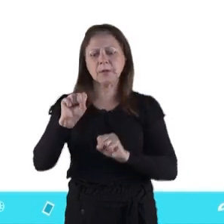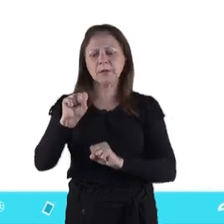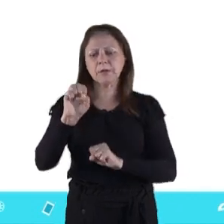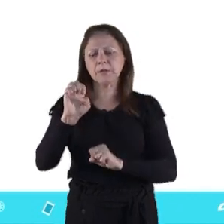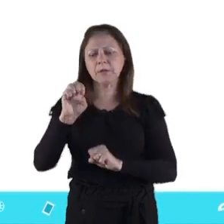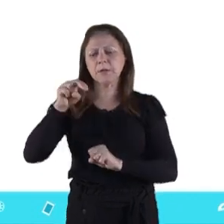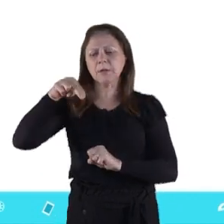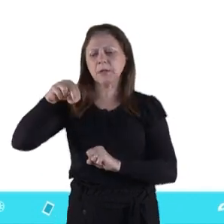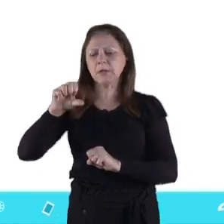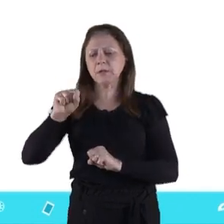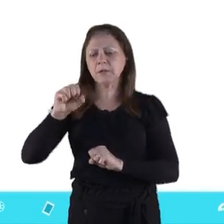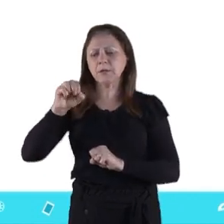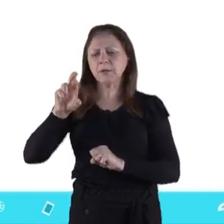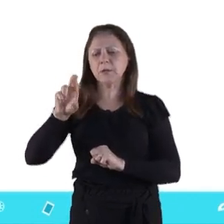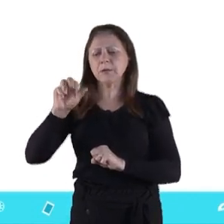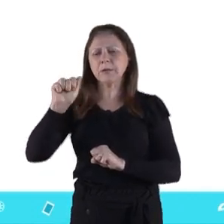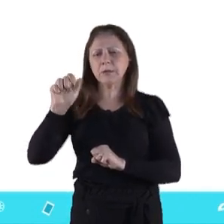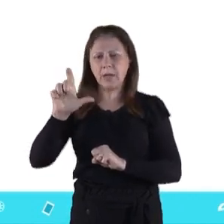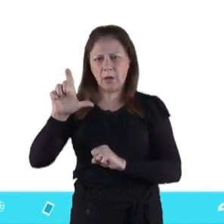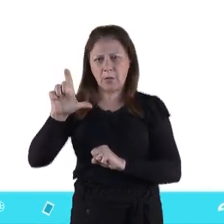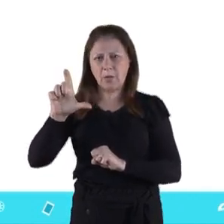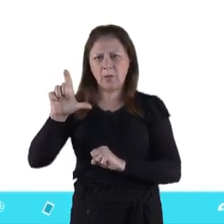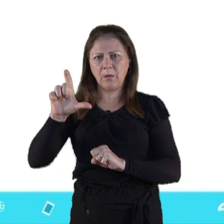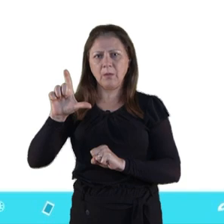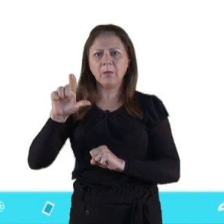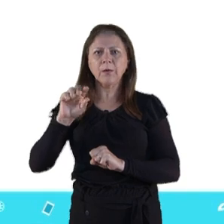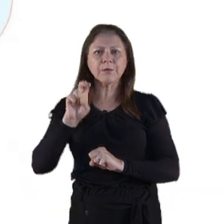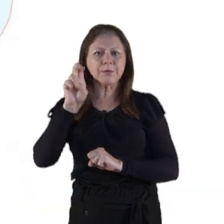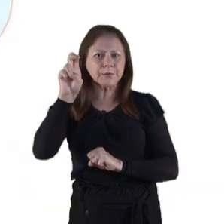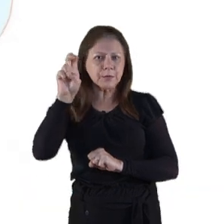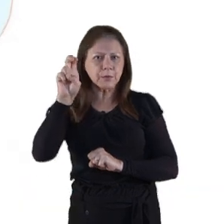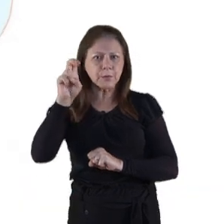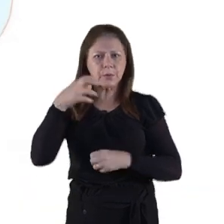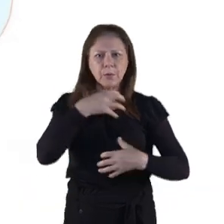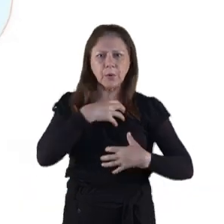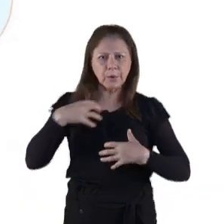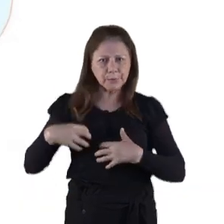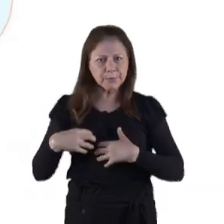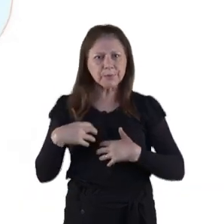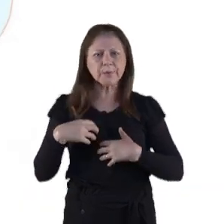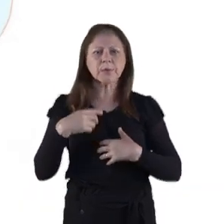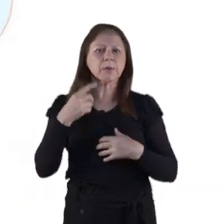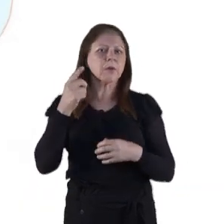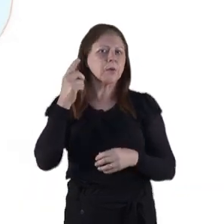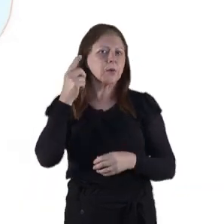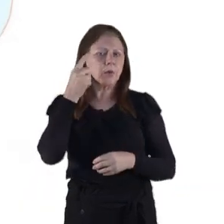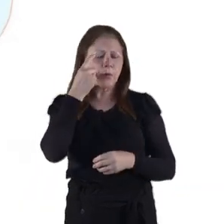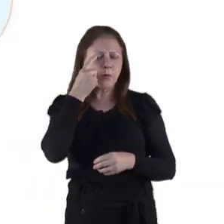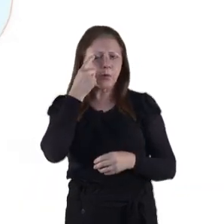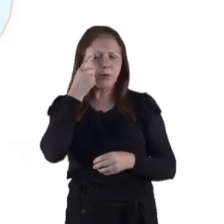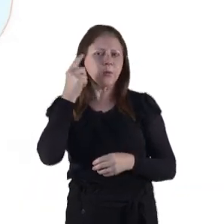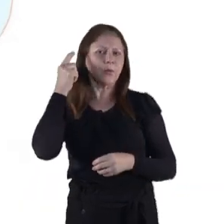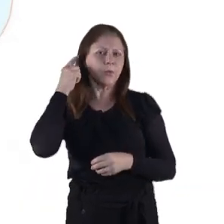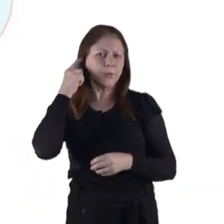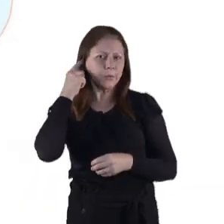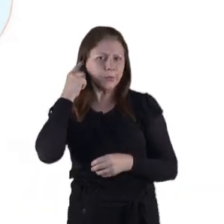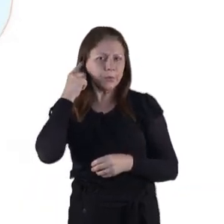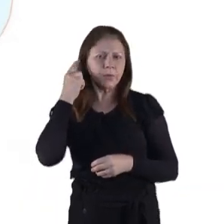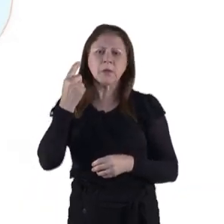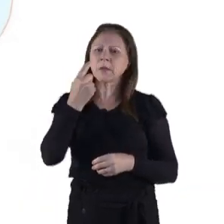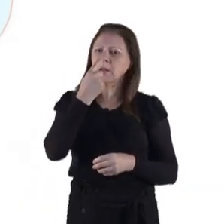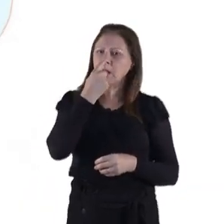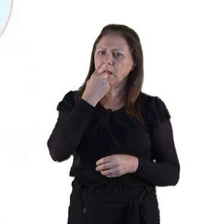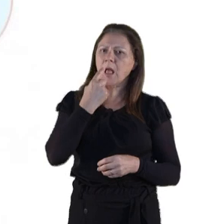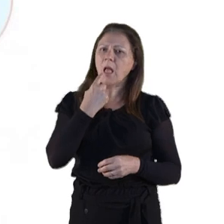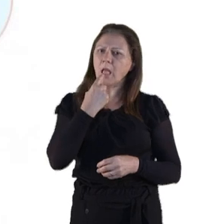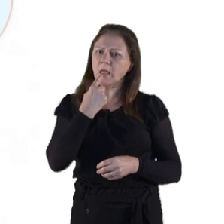é o sistema sensorial, que é formado pelos 5 órgãos do sentido, que são os olhos, os ouvidos, o nariz,